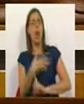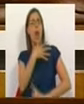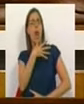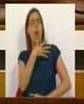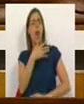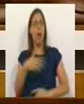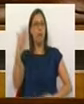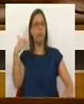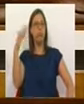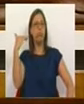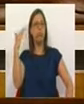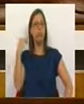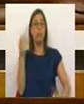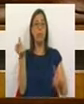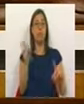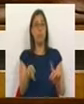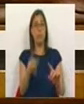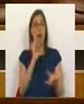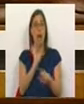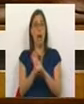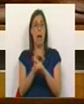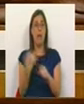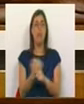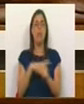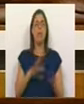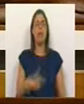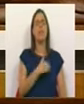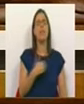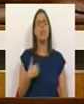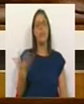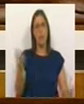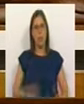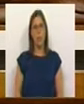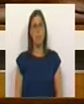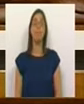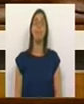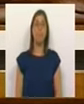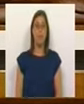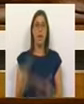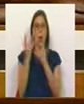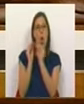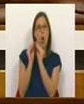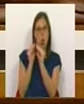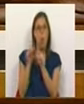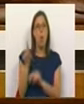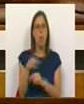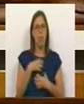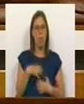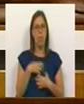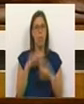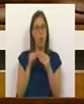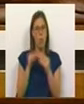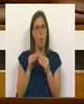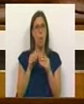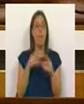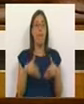que outrora apareciam relativamente ao Serviço Nacional de Saúde? agora são cúmplices desta agonia por